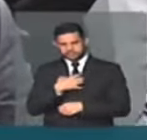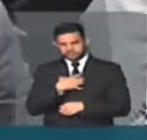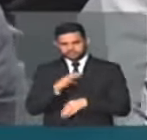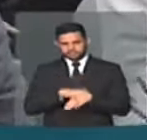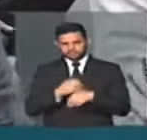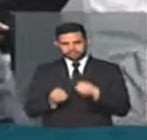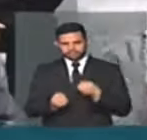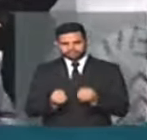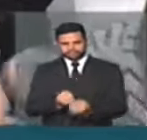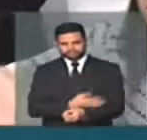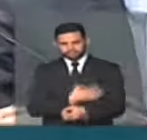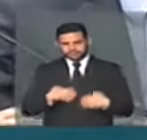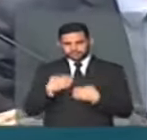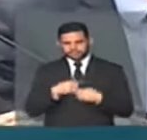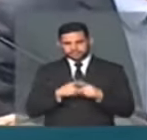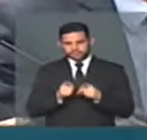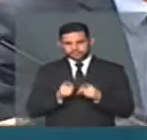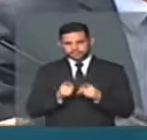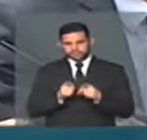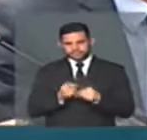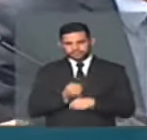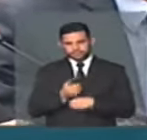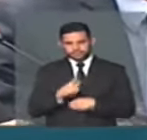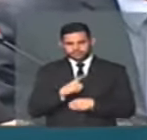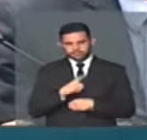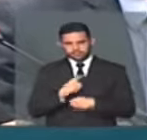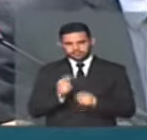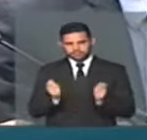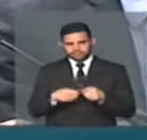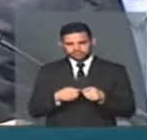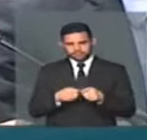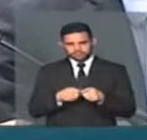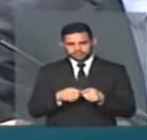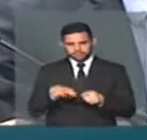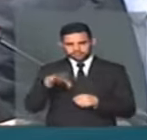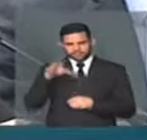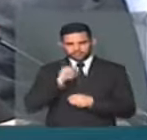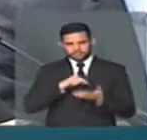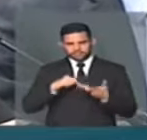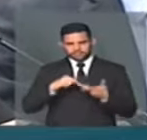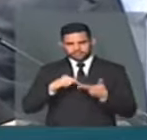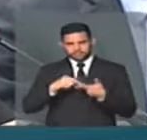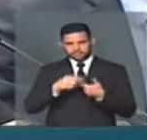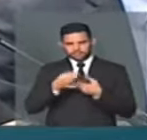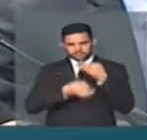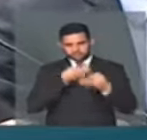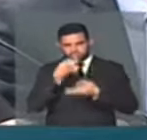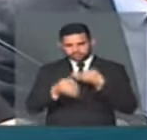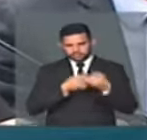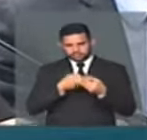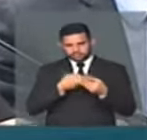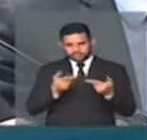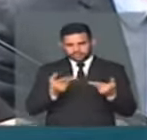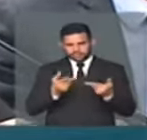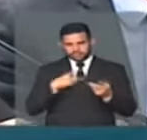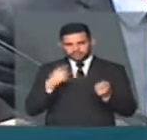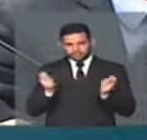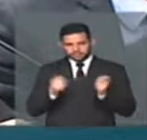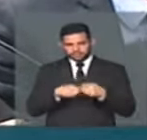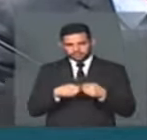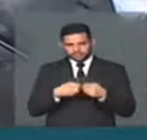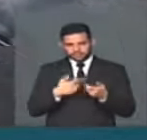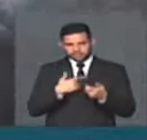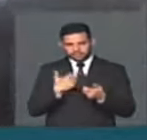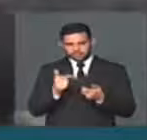de ser muito acalorado, mas ele, no mínimo, ele tem que permitir a escuta dos diversos argumentos. Eu